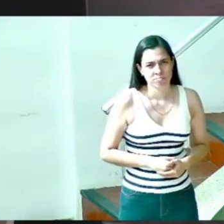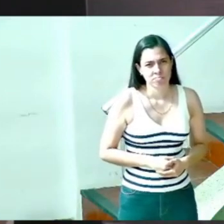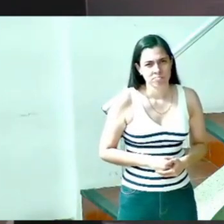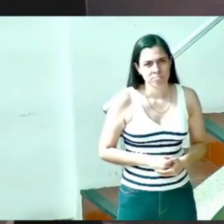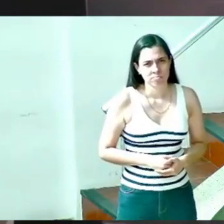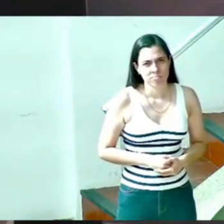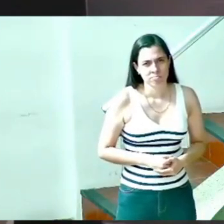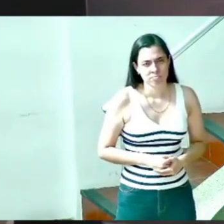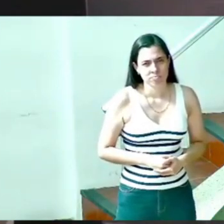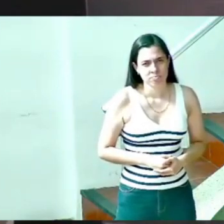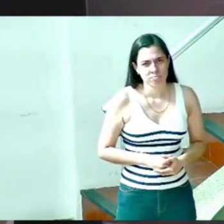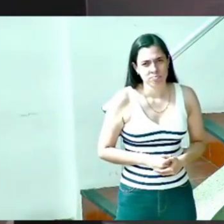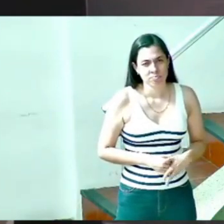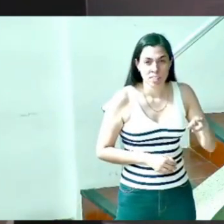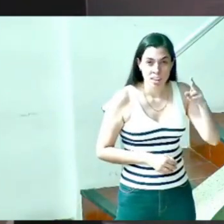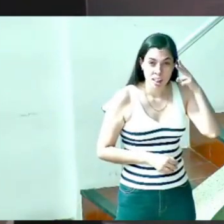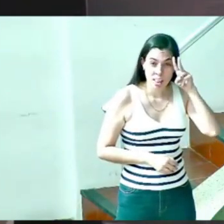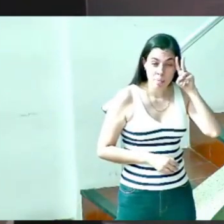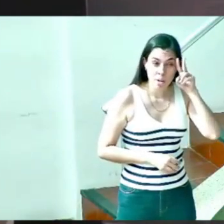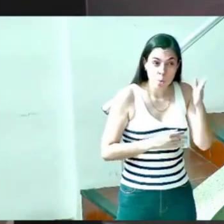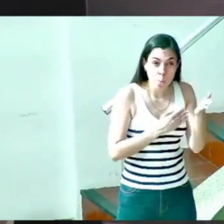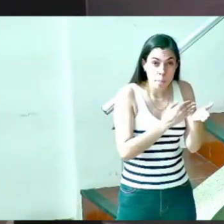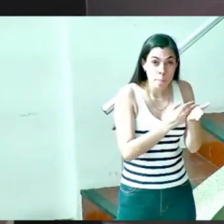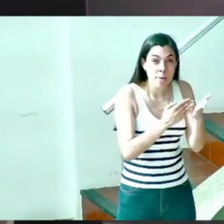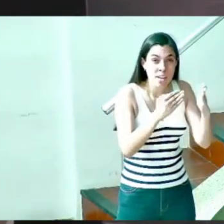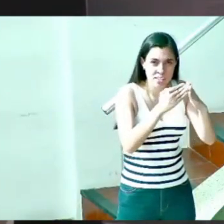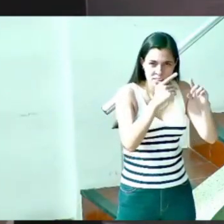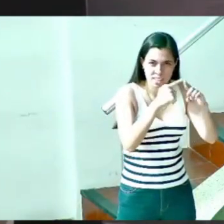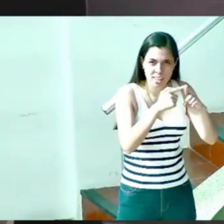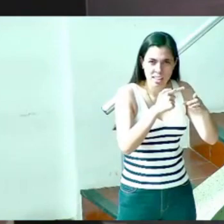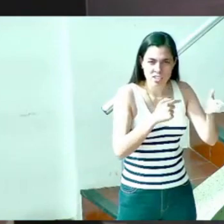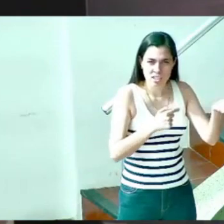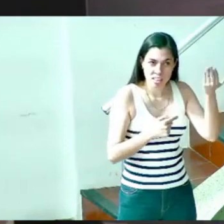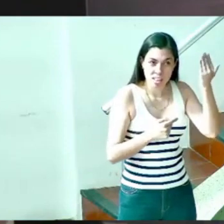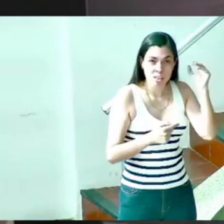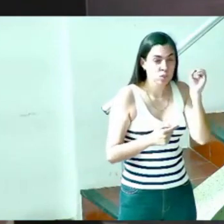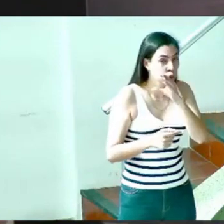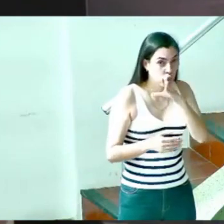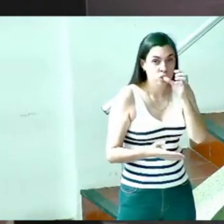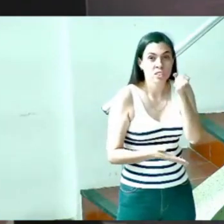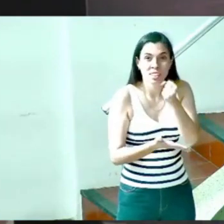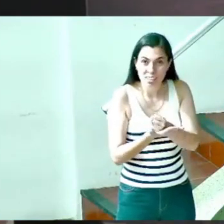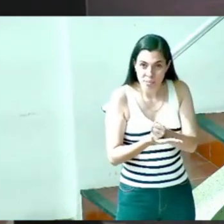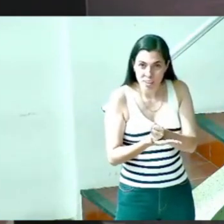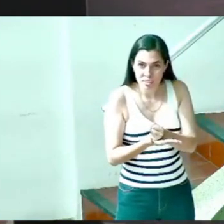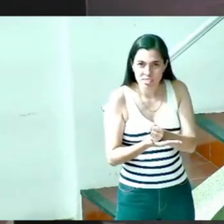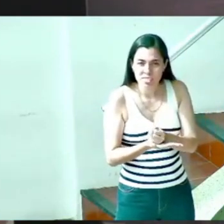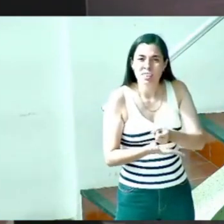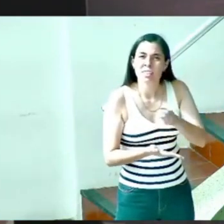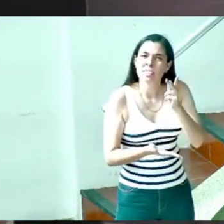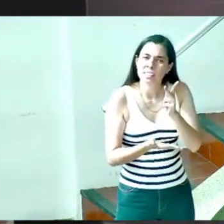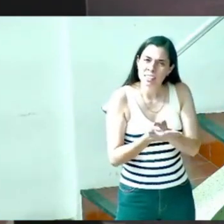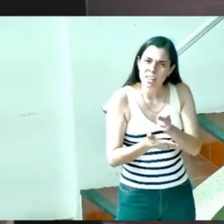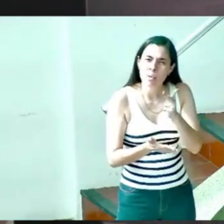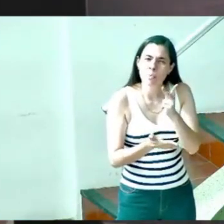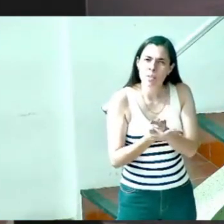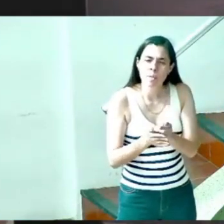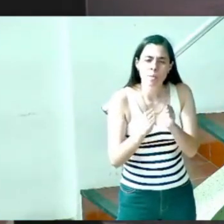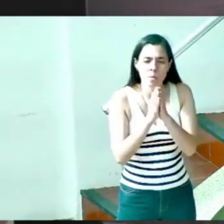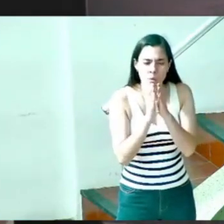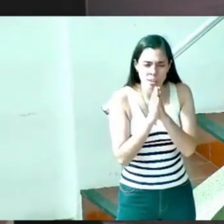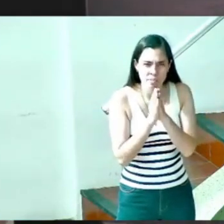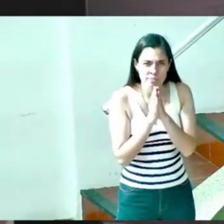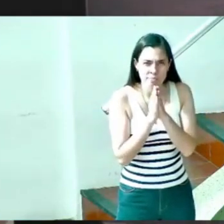exemplo, primitiva experimentou. Porque ela orava. E ela perseverava na doutrina dos apóstolos e